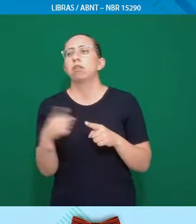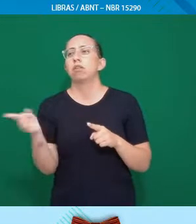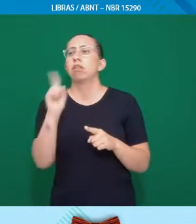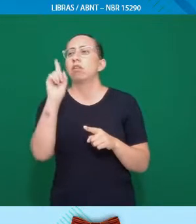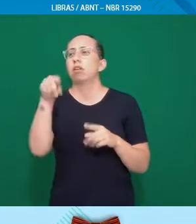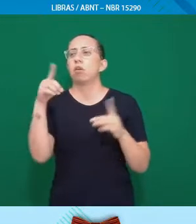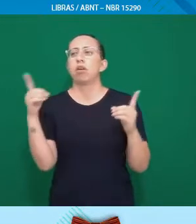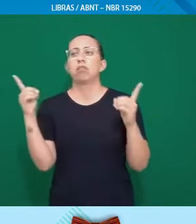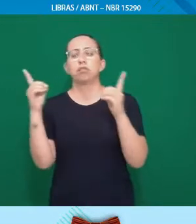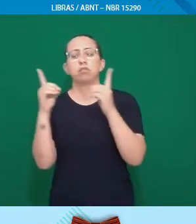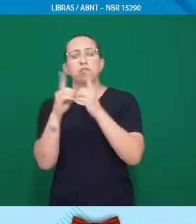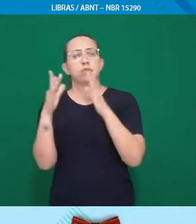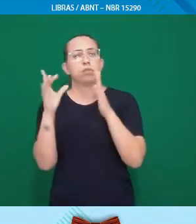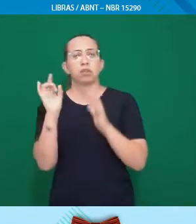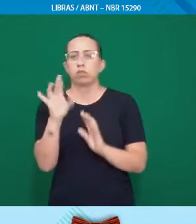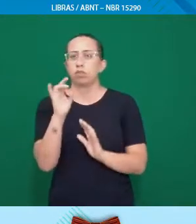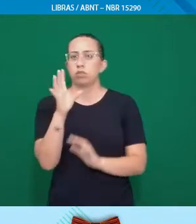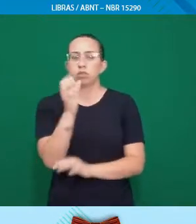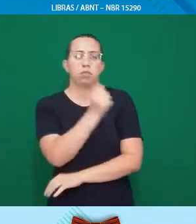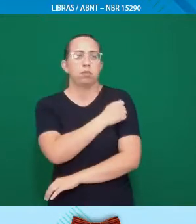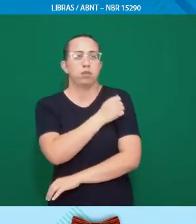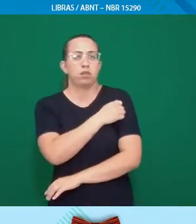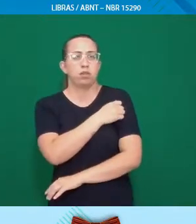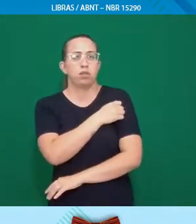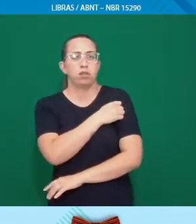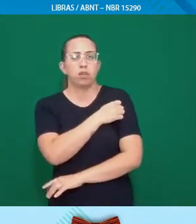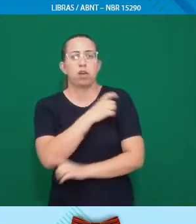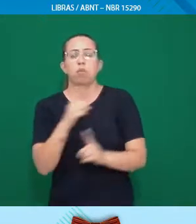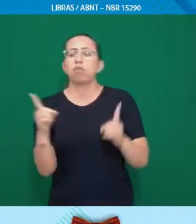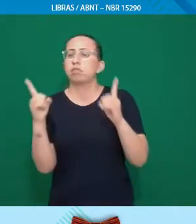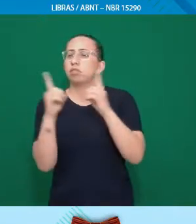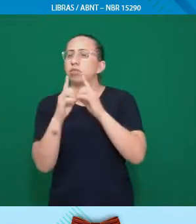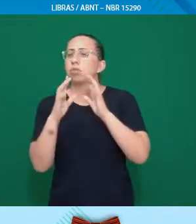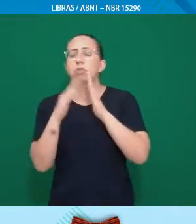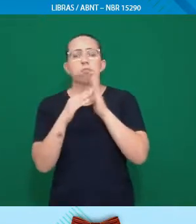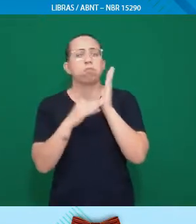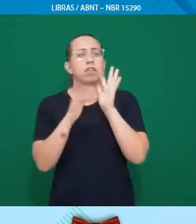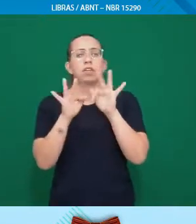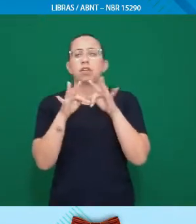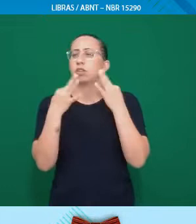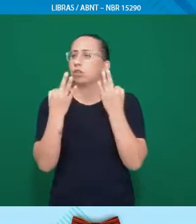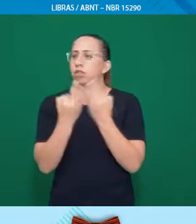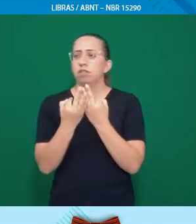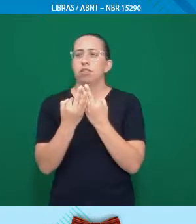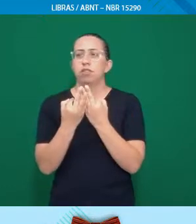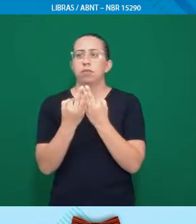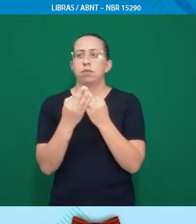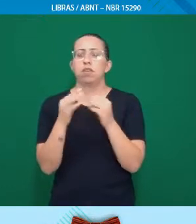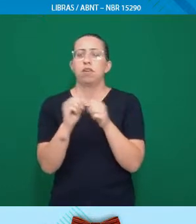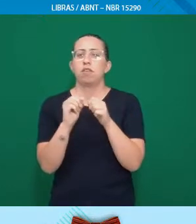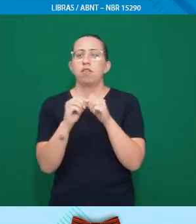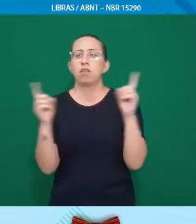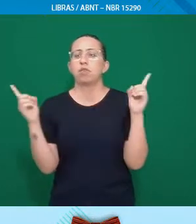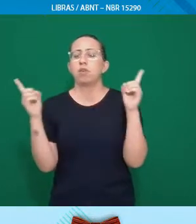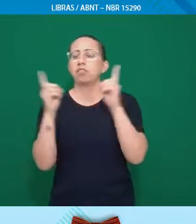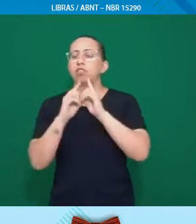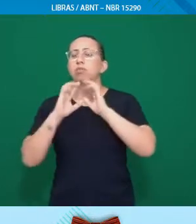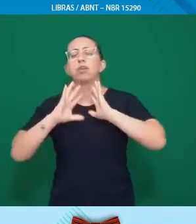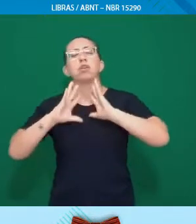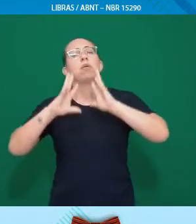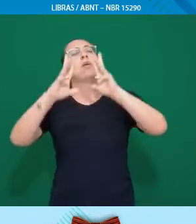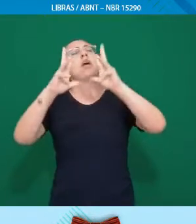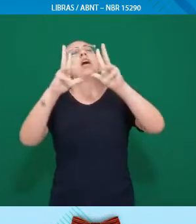é feito o atendimento só para o aluno a dedicação é para toda a família né Luiz é feito esse atendimento é estendido